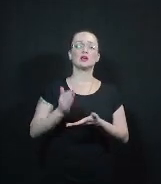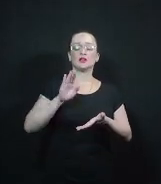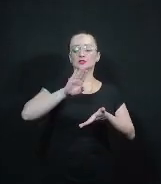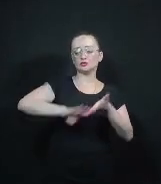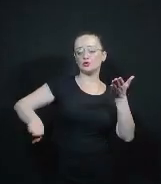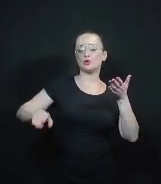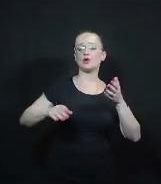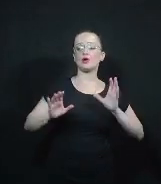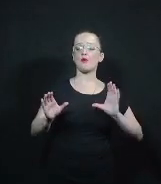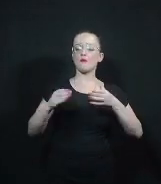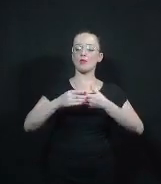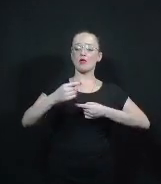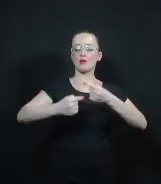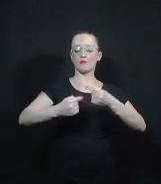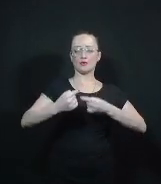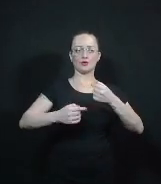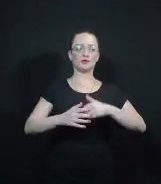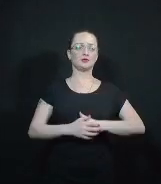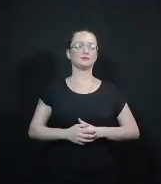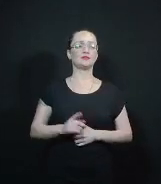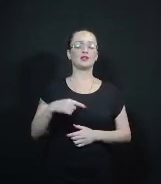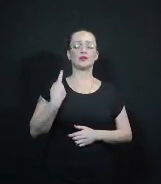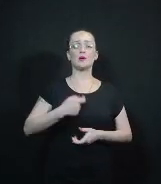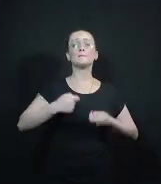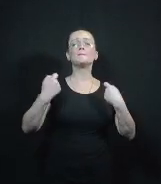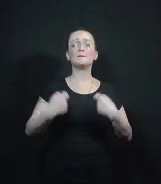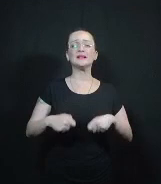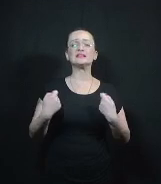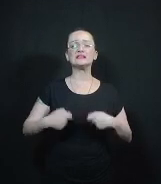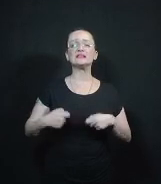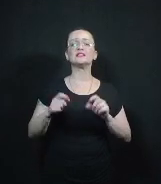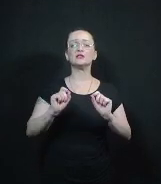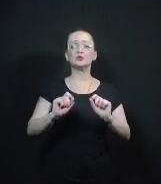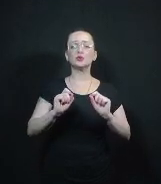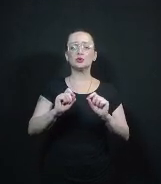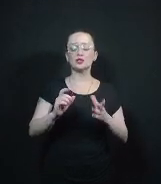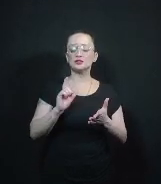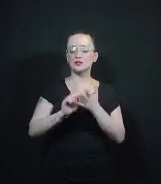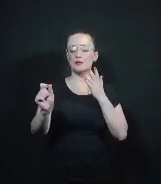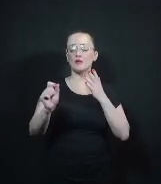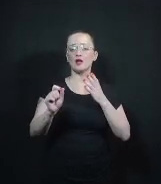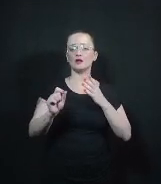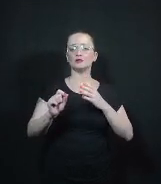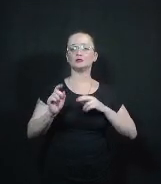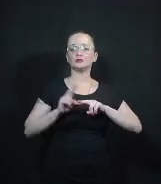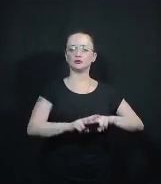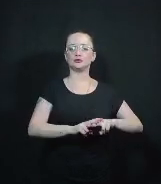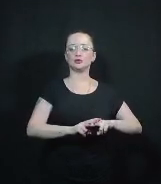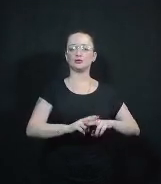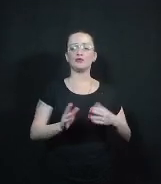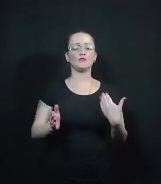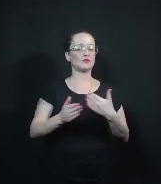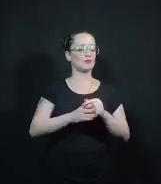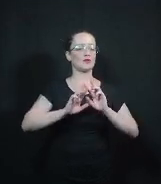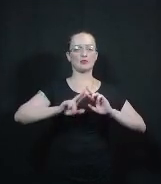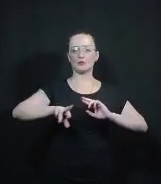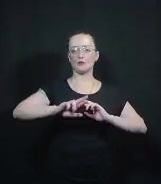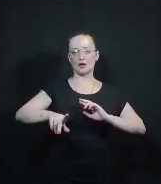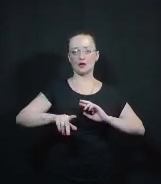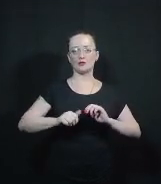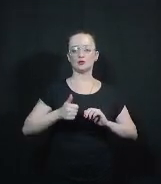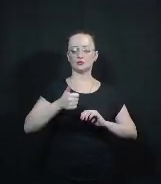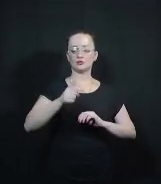comunidade política o outro lado. A gente precisa escapar dessa armadilha. não é um fechamento positivo, mas é